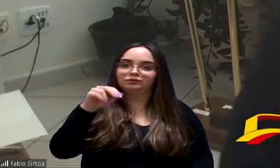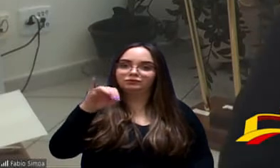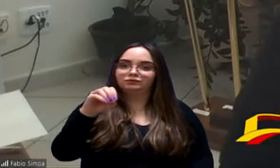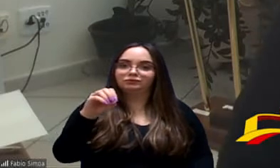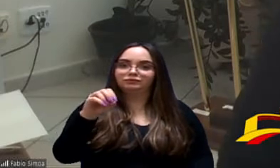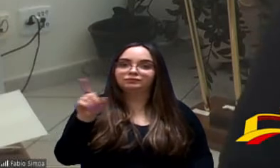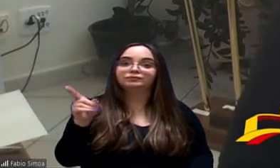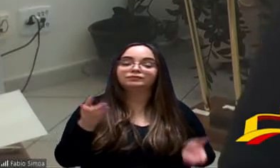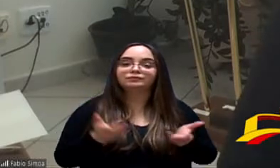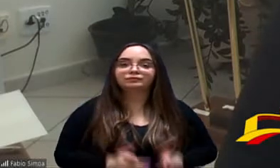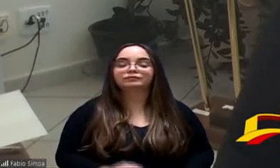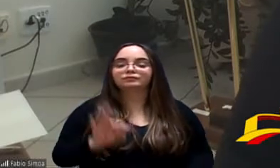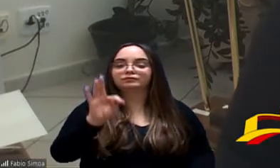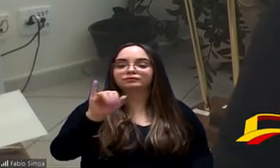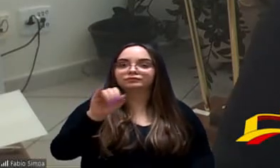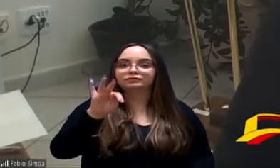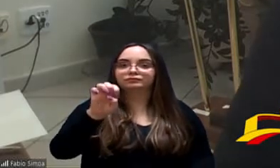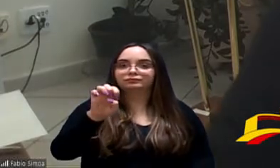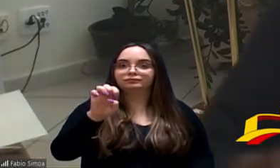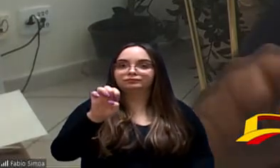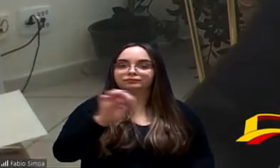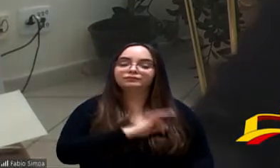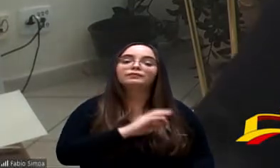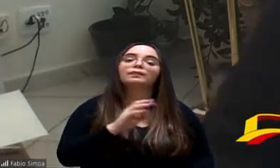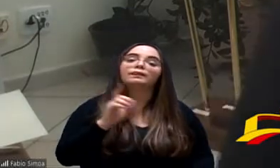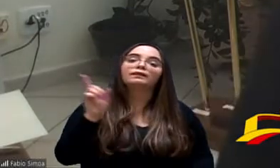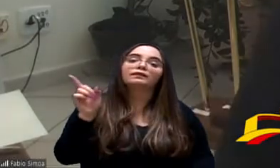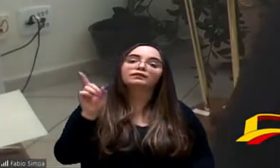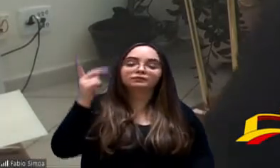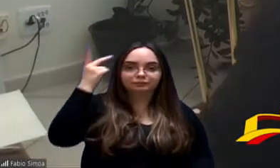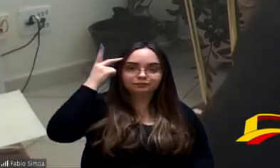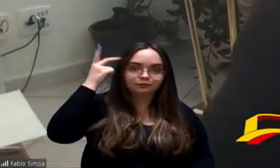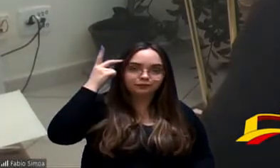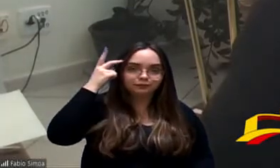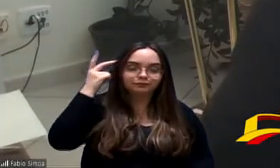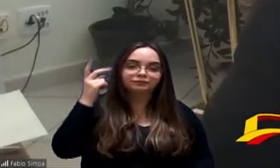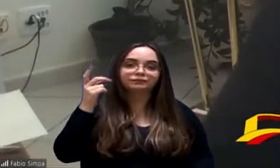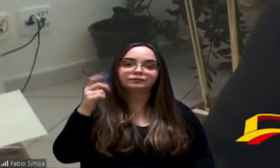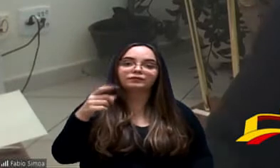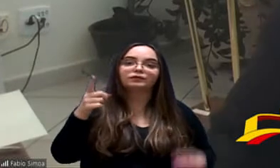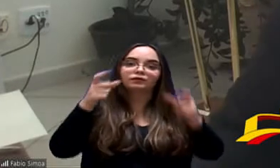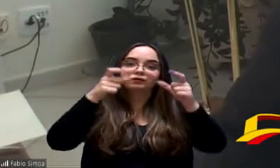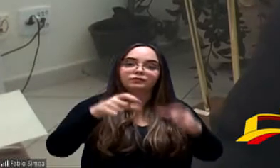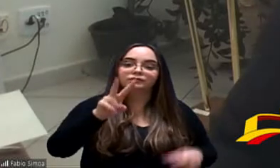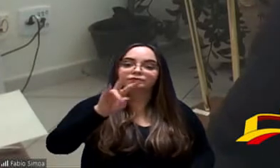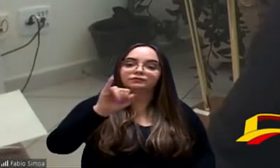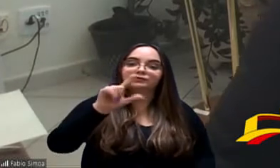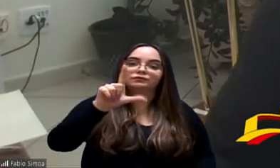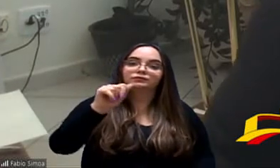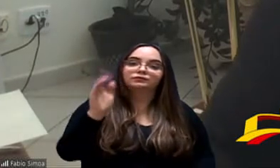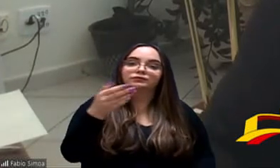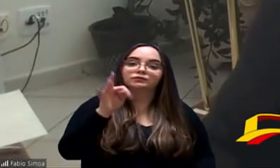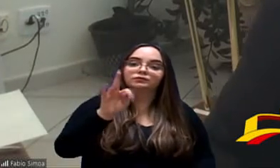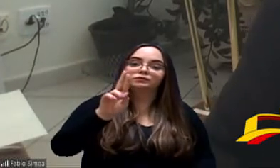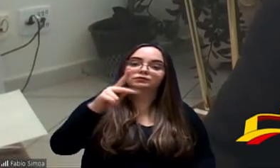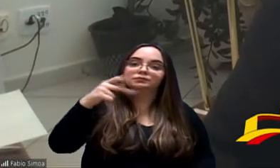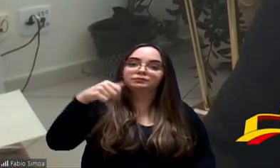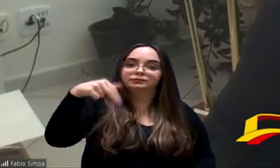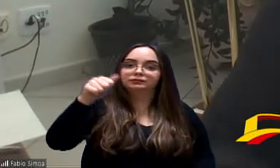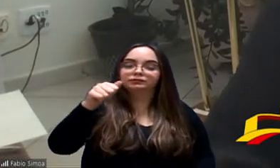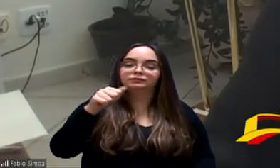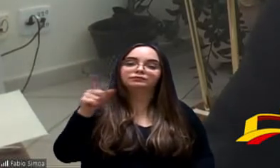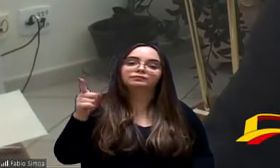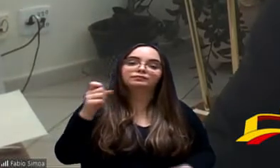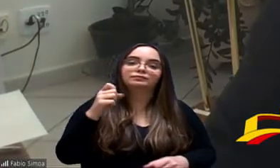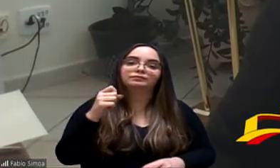de Tietê, interior do estado de São Paulo. Lá, aqui na Tupã, na Vila Tupã, essa ponte foi construída, ele